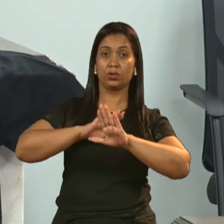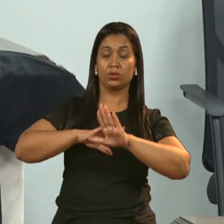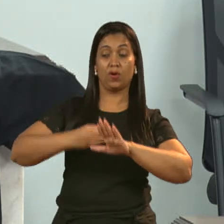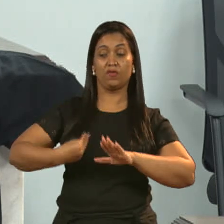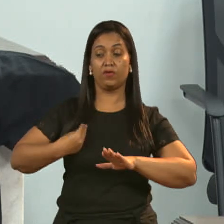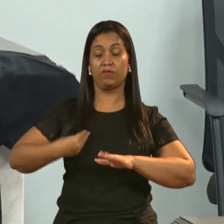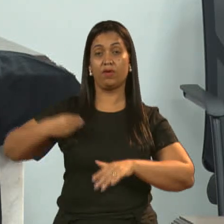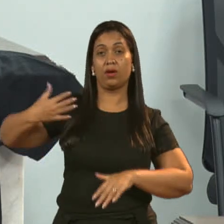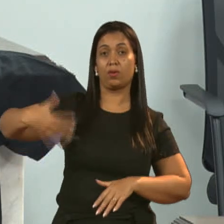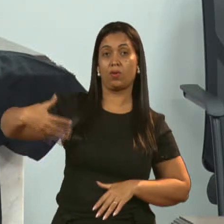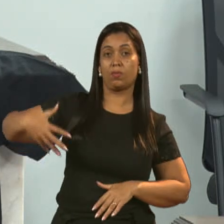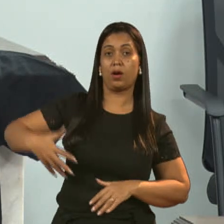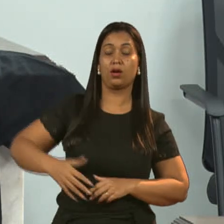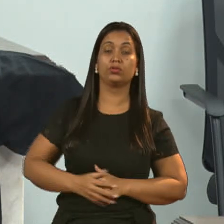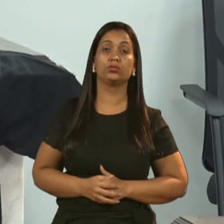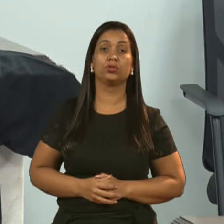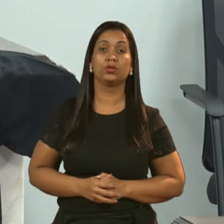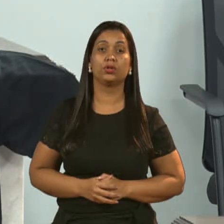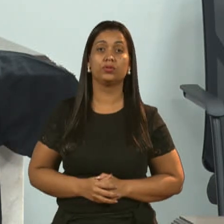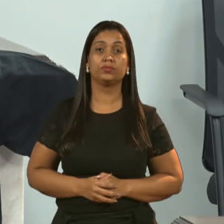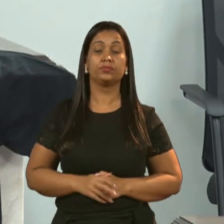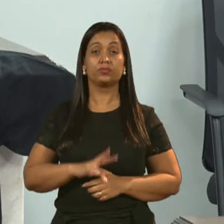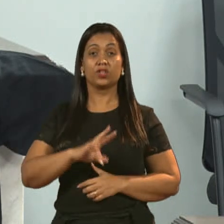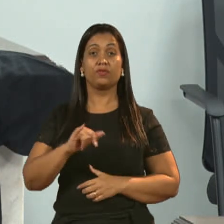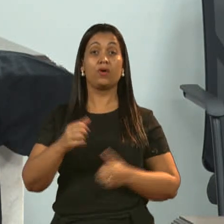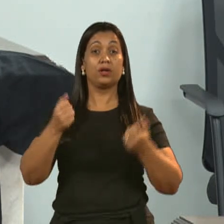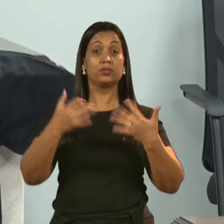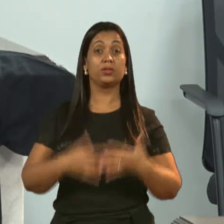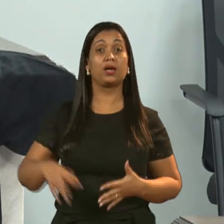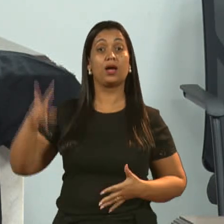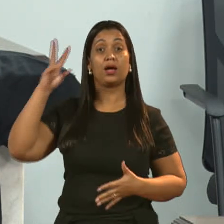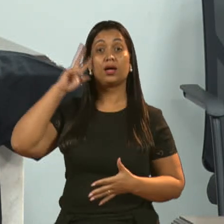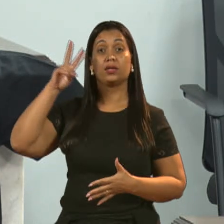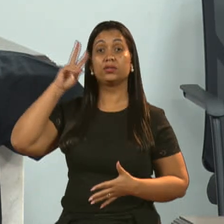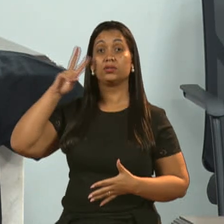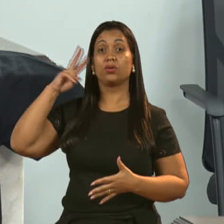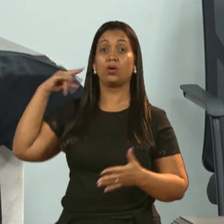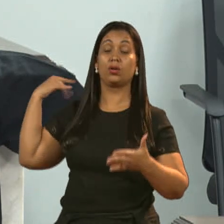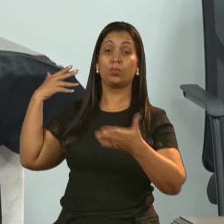Parkinson, e eu vou trazer um pouquinho da história, do contexto.